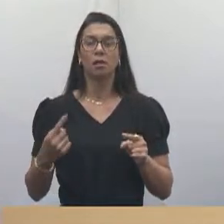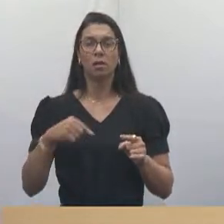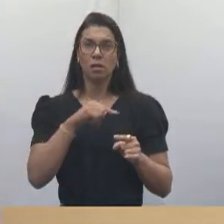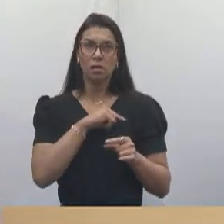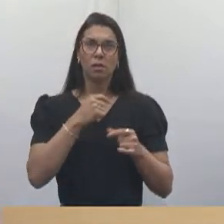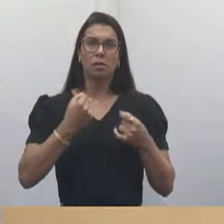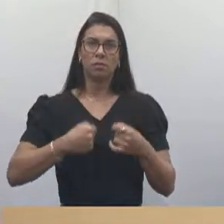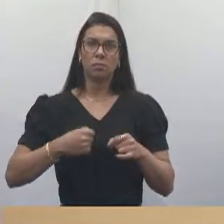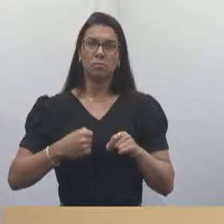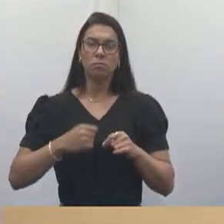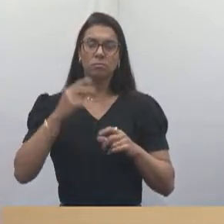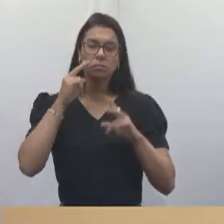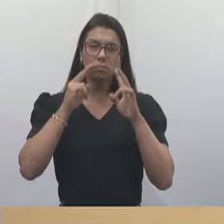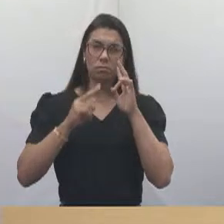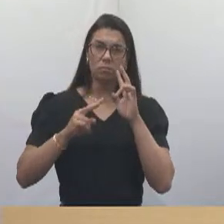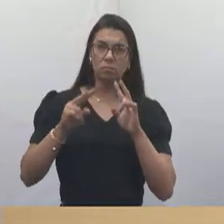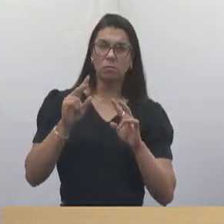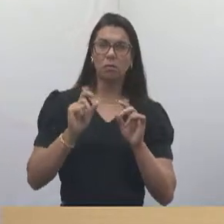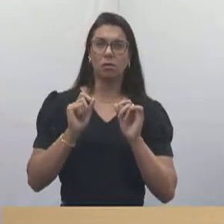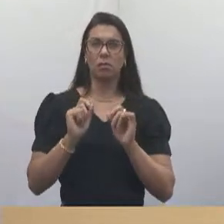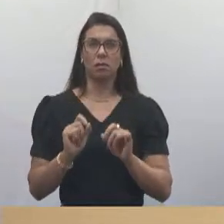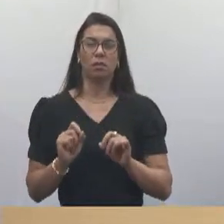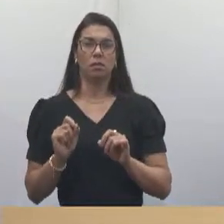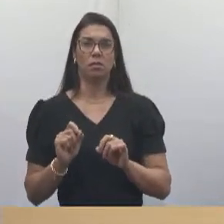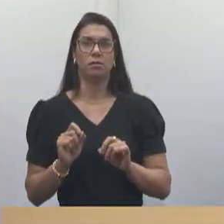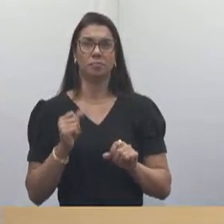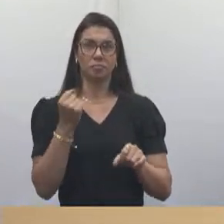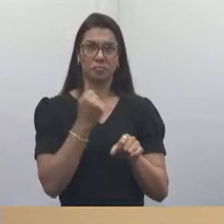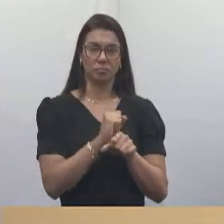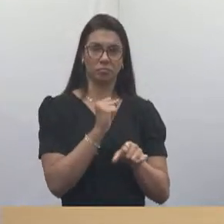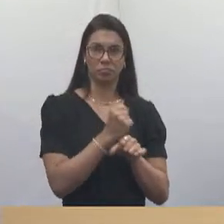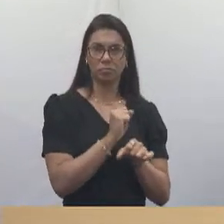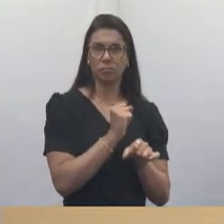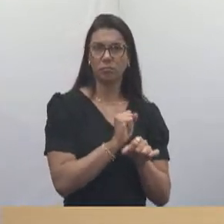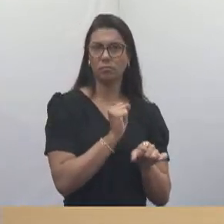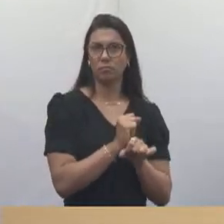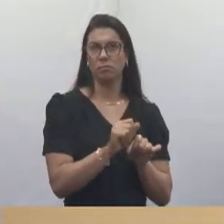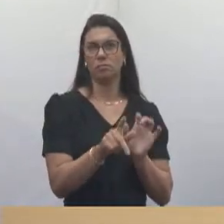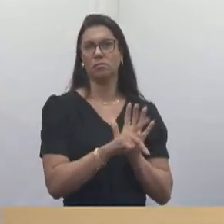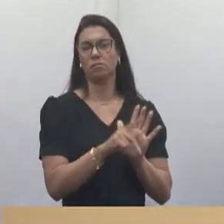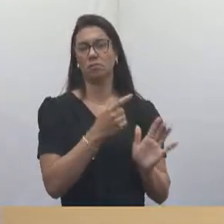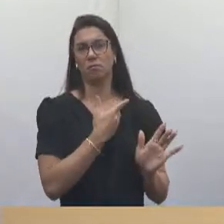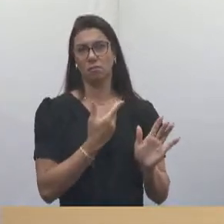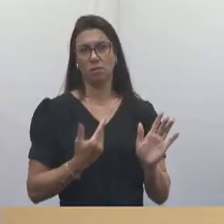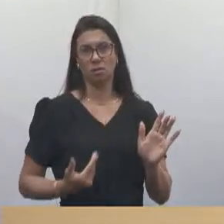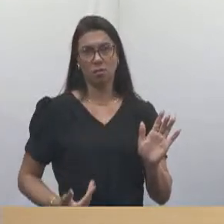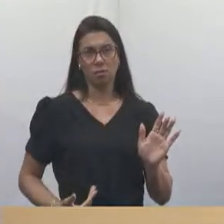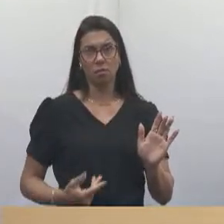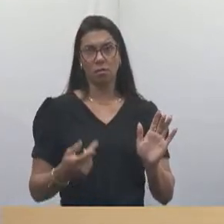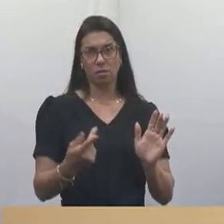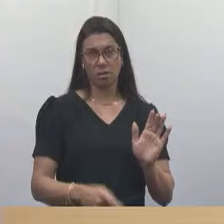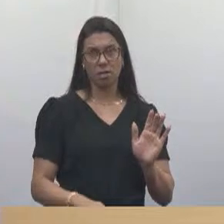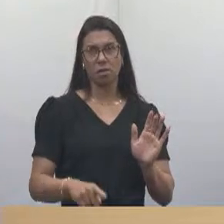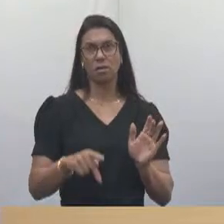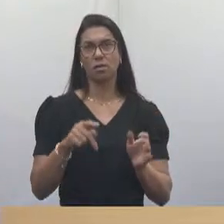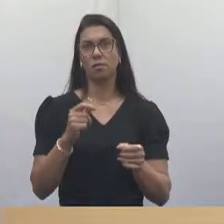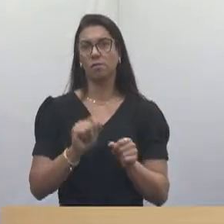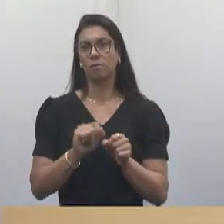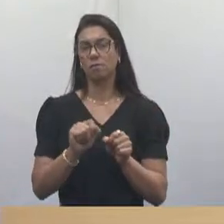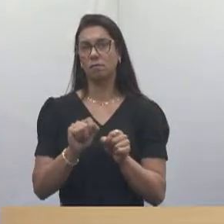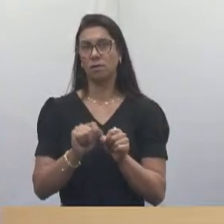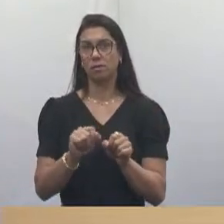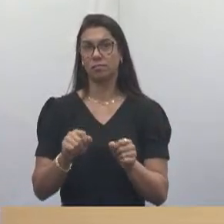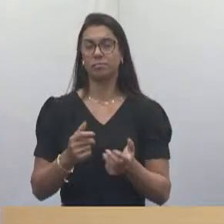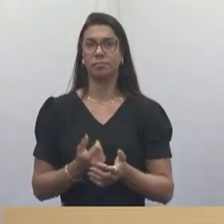que analisar muito mais as obras públicas que são feitas na cidade, porque não adianta o dinheiro